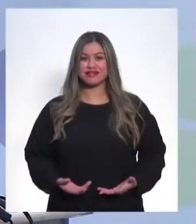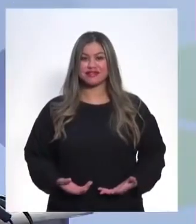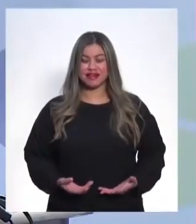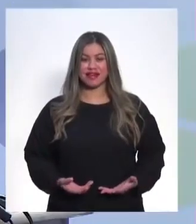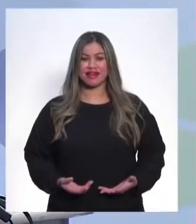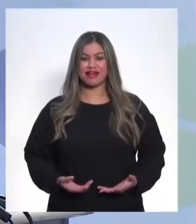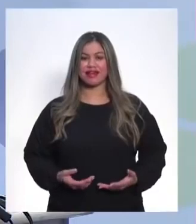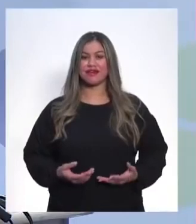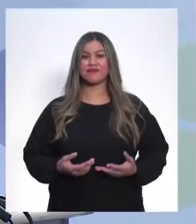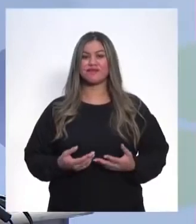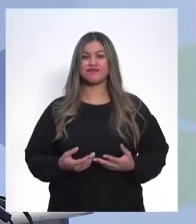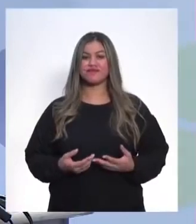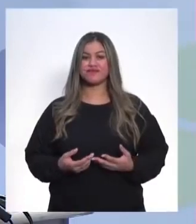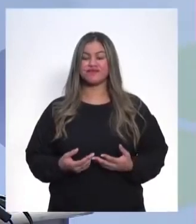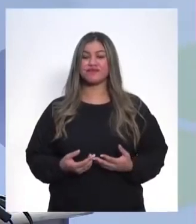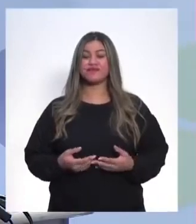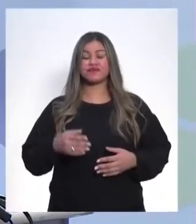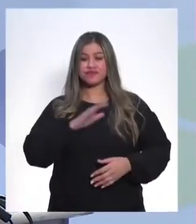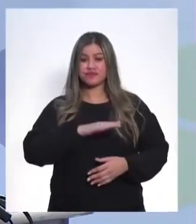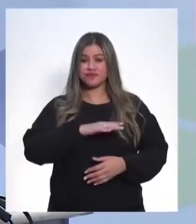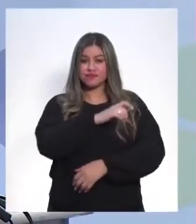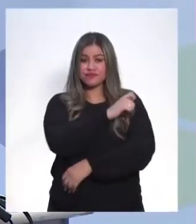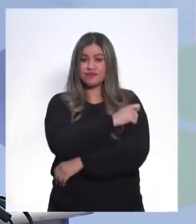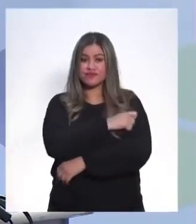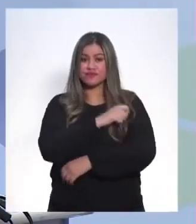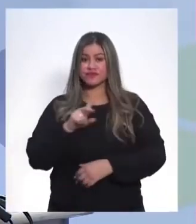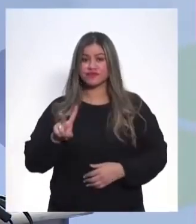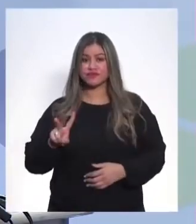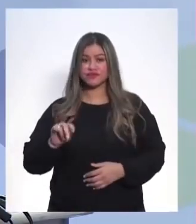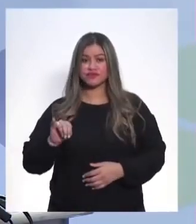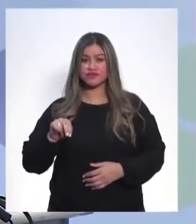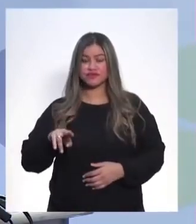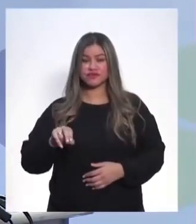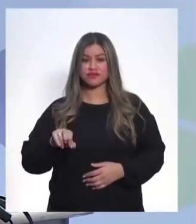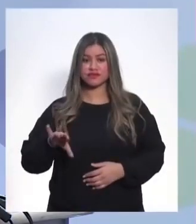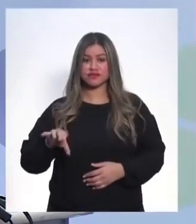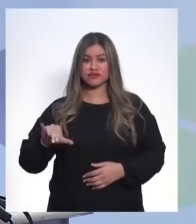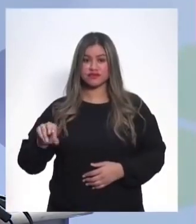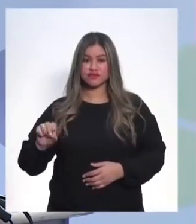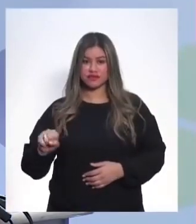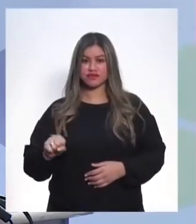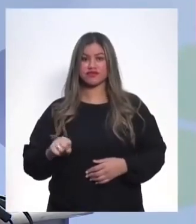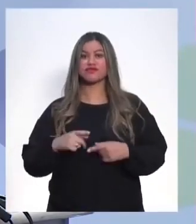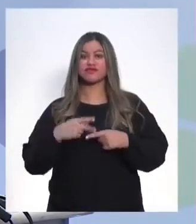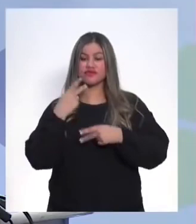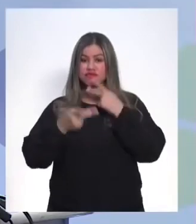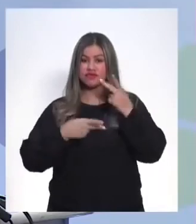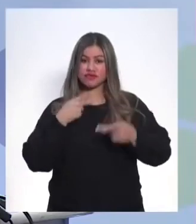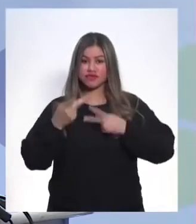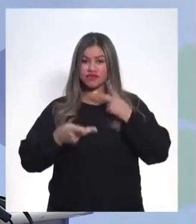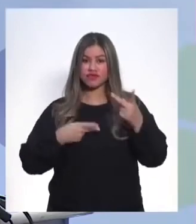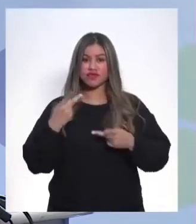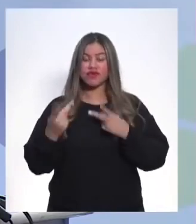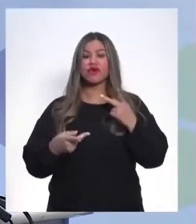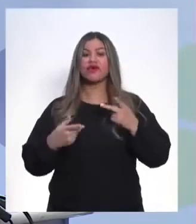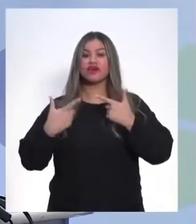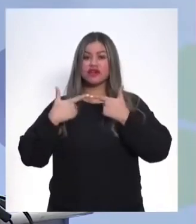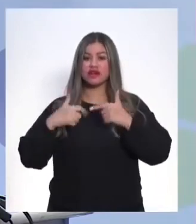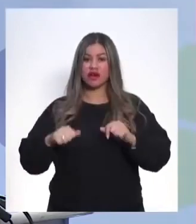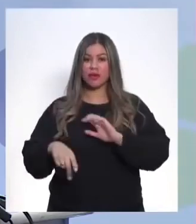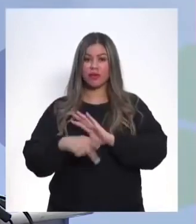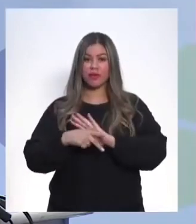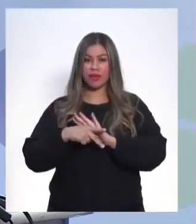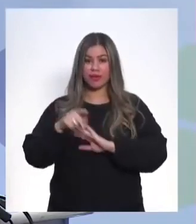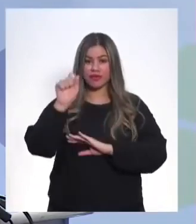hoje também. O aluno Vinícius, da Promíria, colocou variação. De linguagem, a forma que cada pessoa fala no seu estado, da regional,